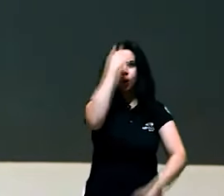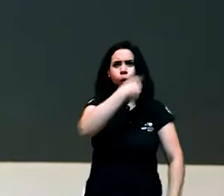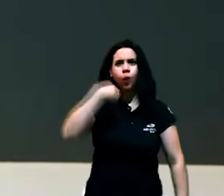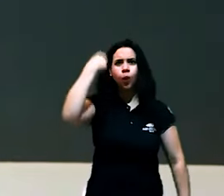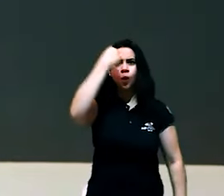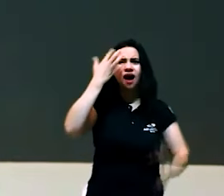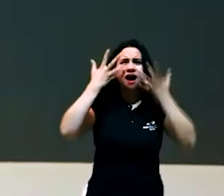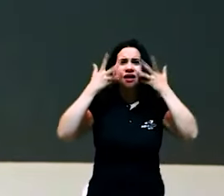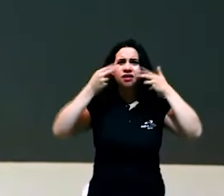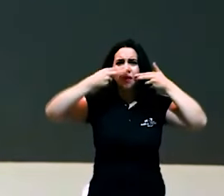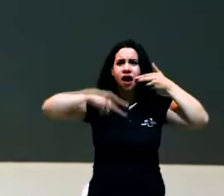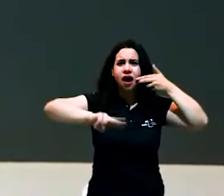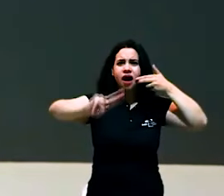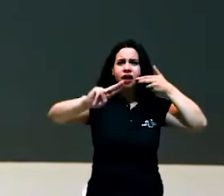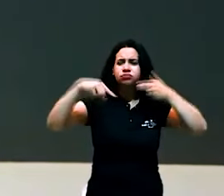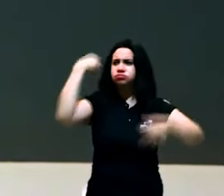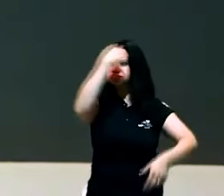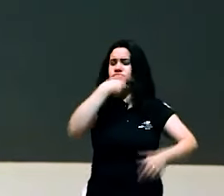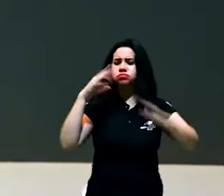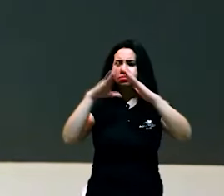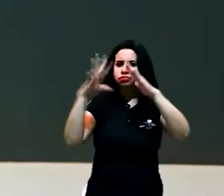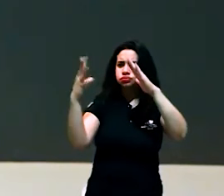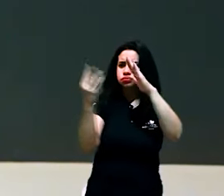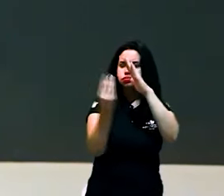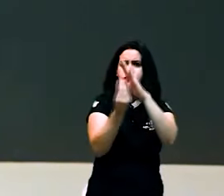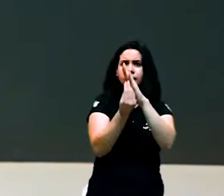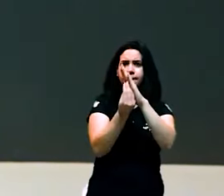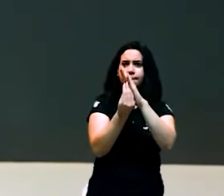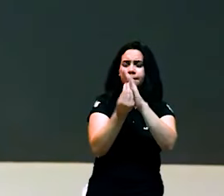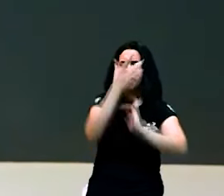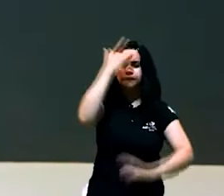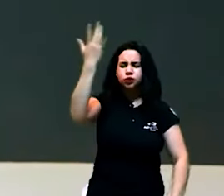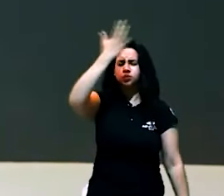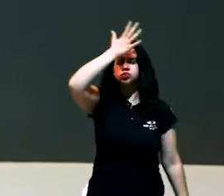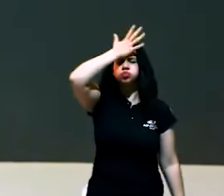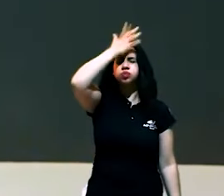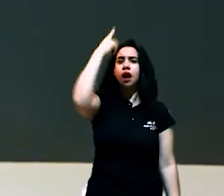restaurada normalmente no poder do Espírito Santo do Senhor.